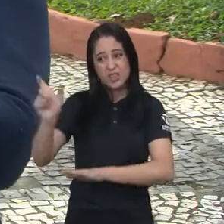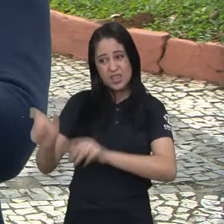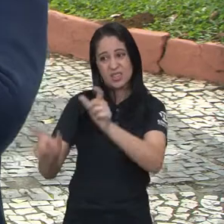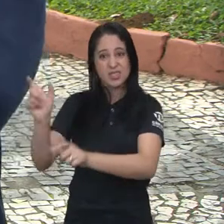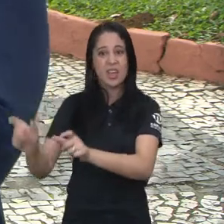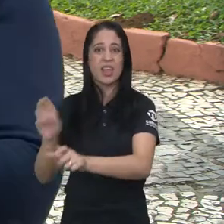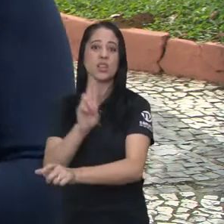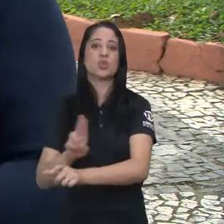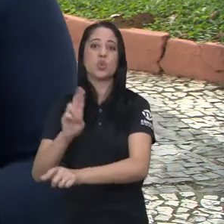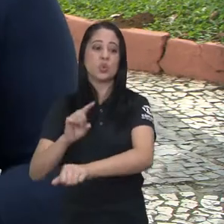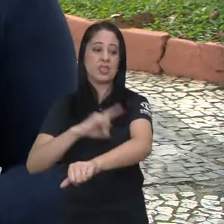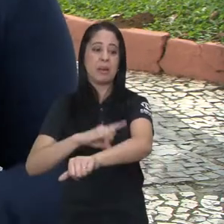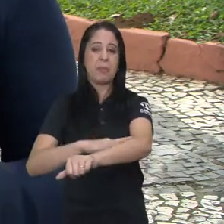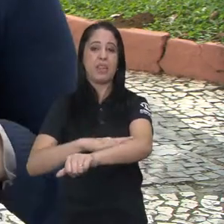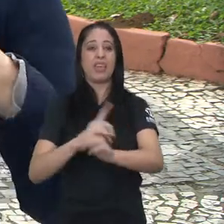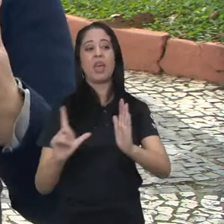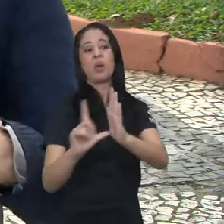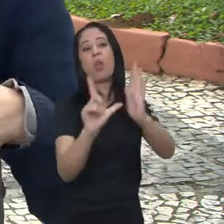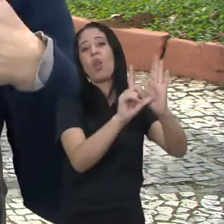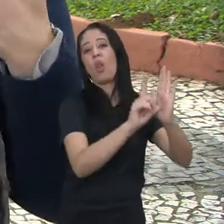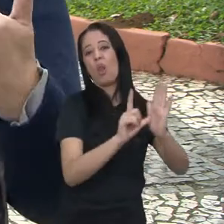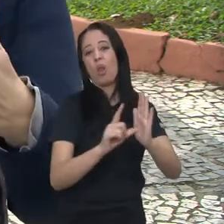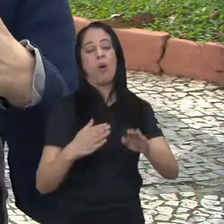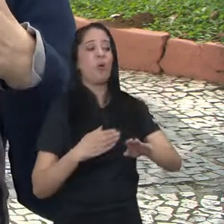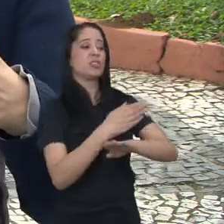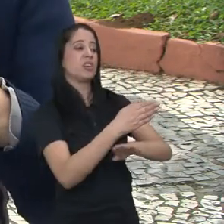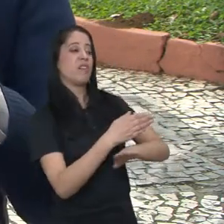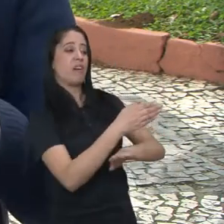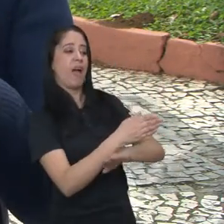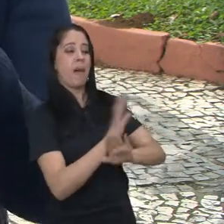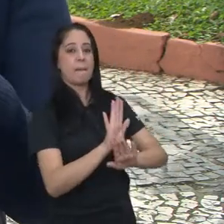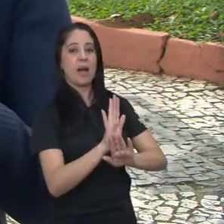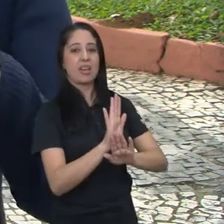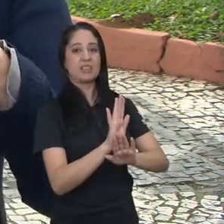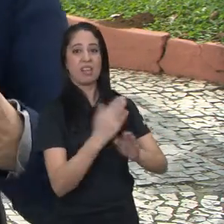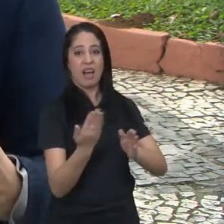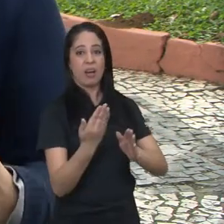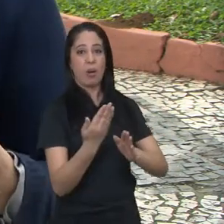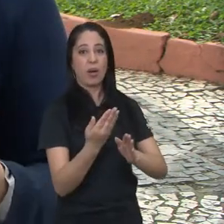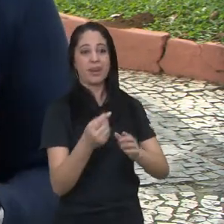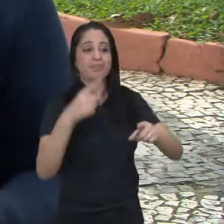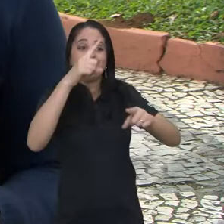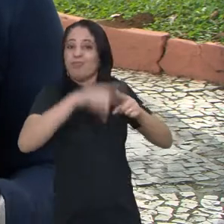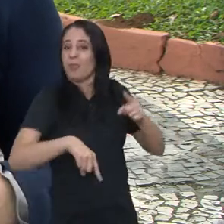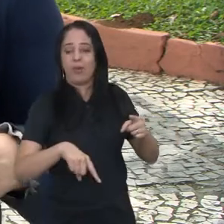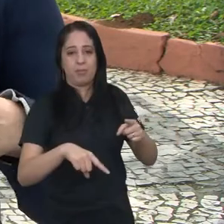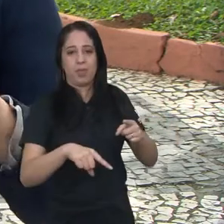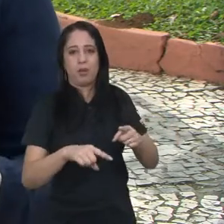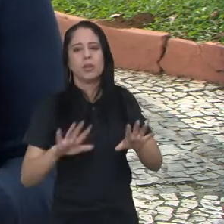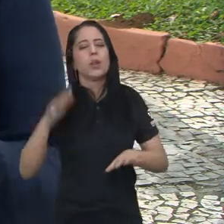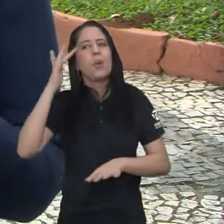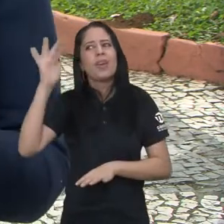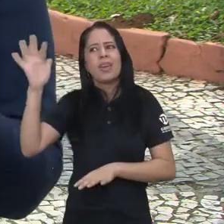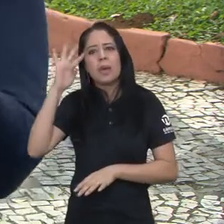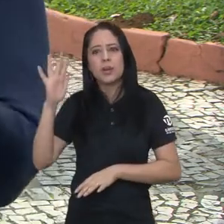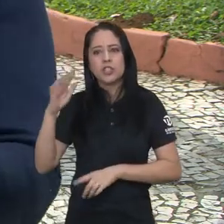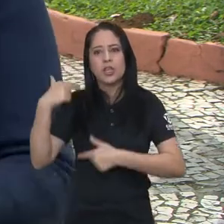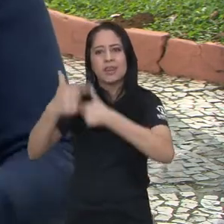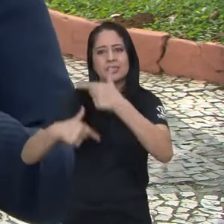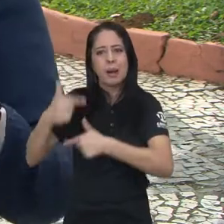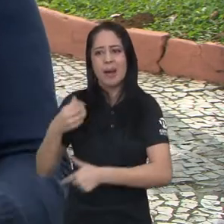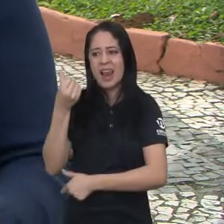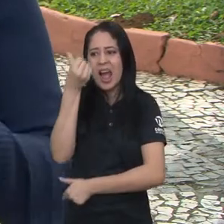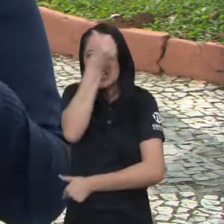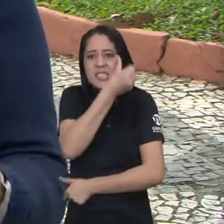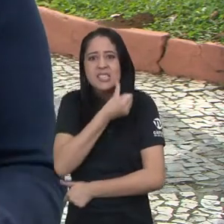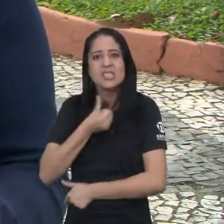banheiros de comércio próximo só que isso também começou a eles começaram a ser barrados por causa disso então é uma demanda